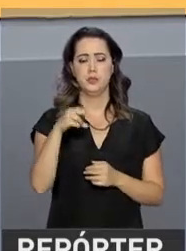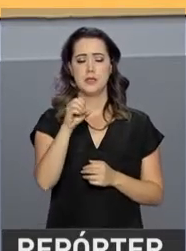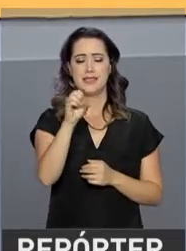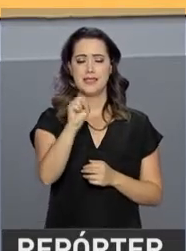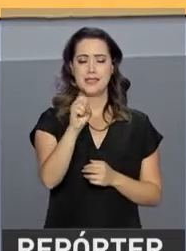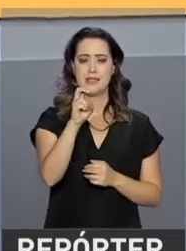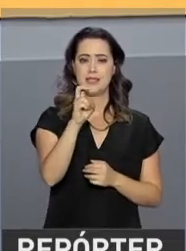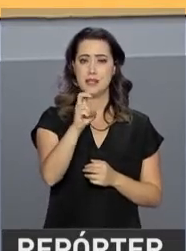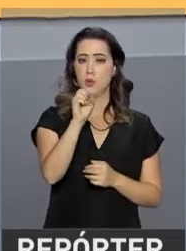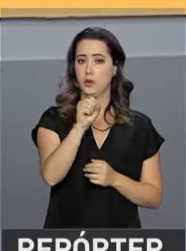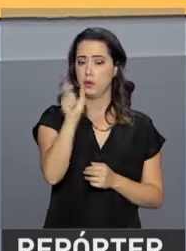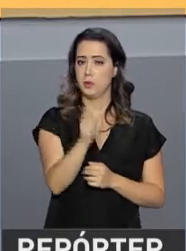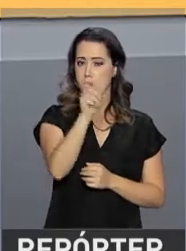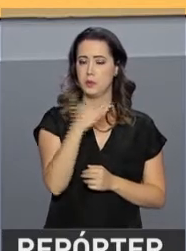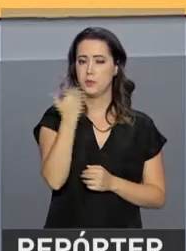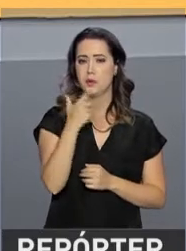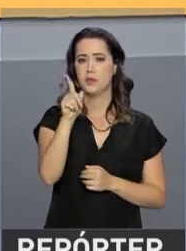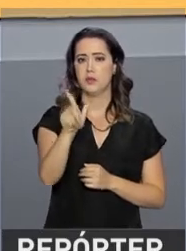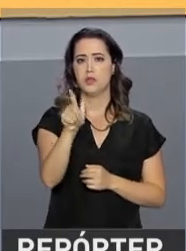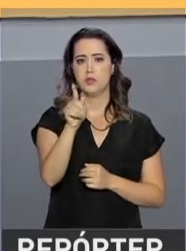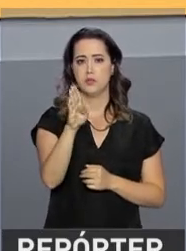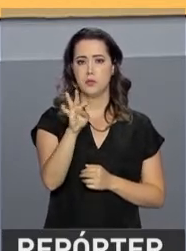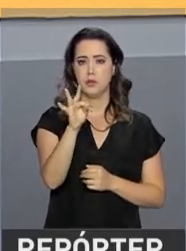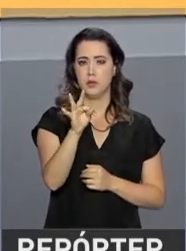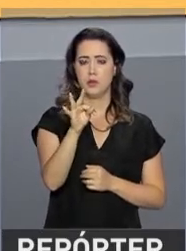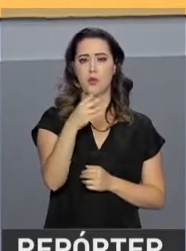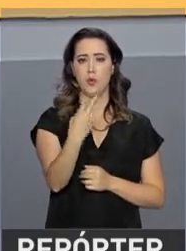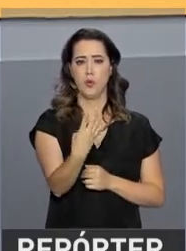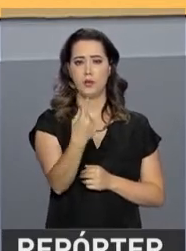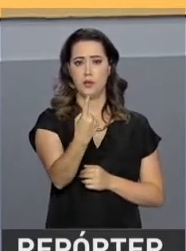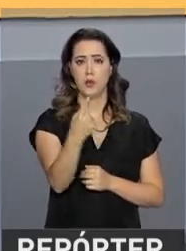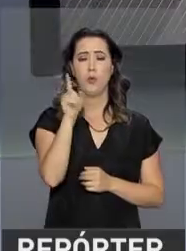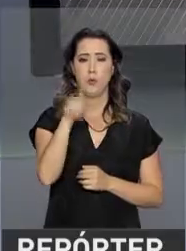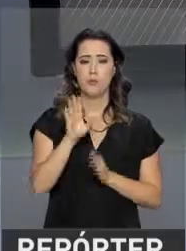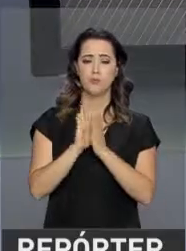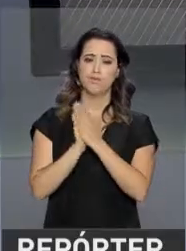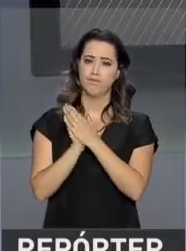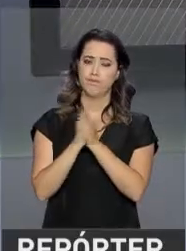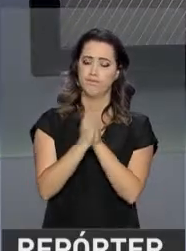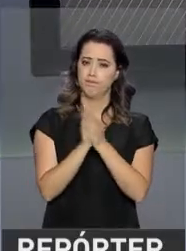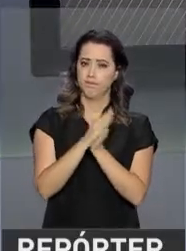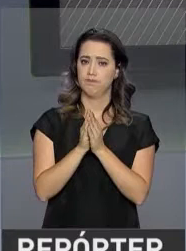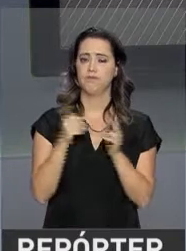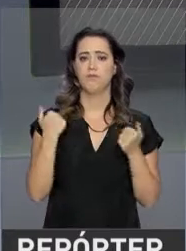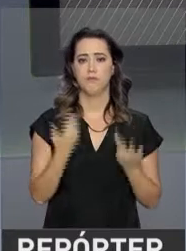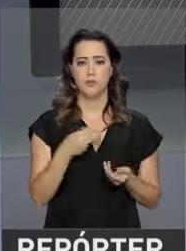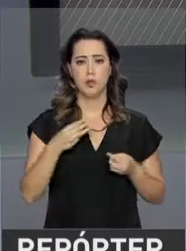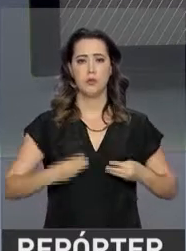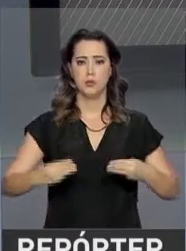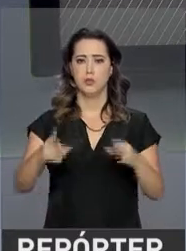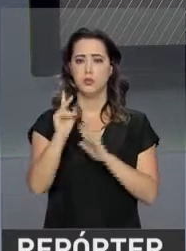mortes de pessoas lgbt dessas vítimas 41 eram travestis o ministro dos direitos humanos gustavo